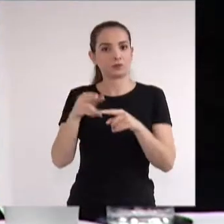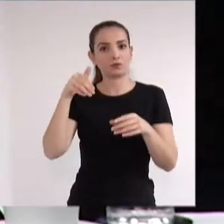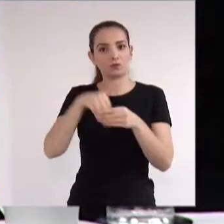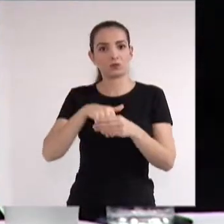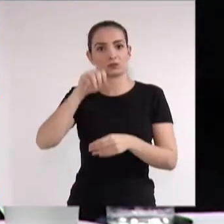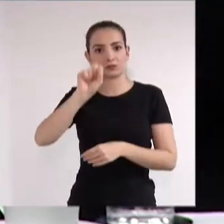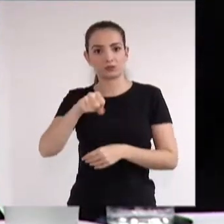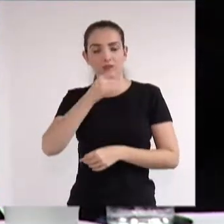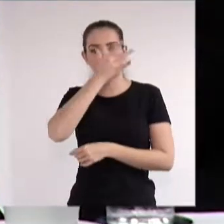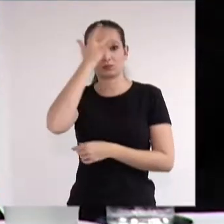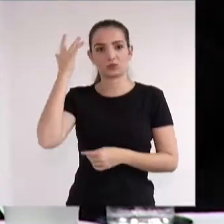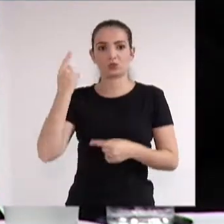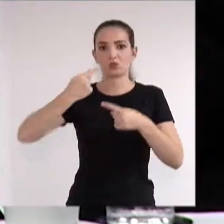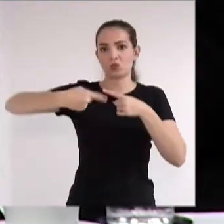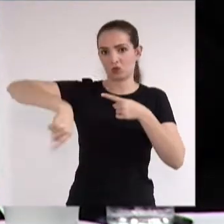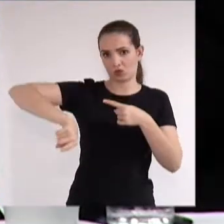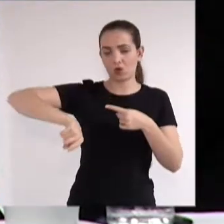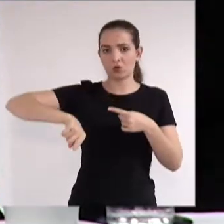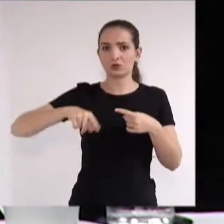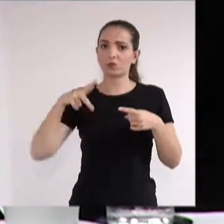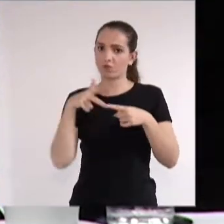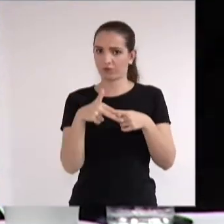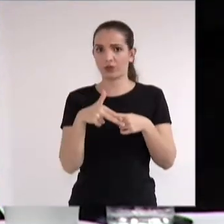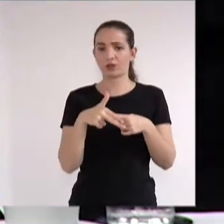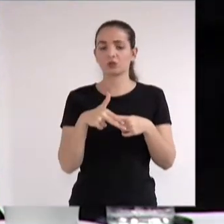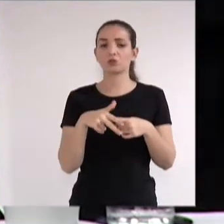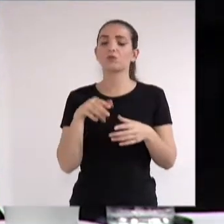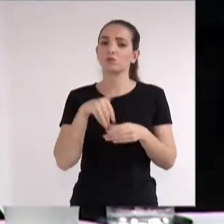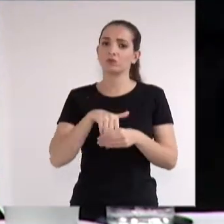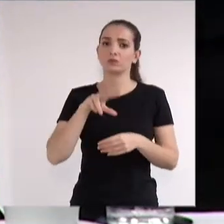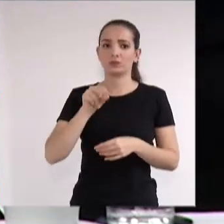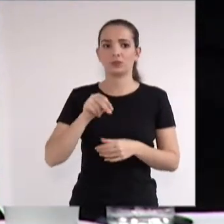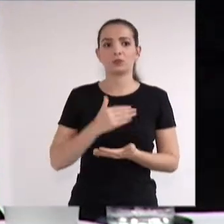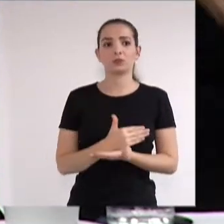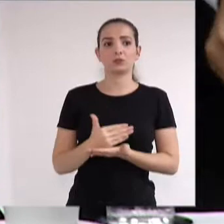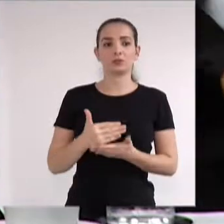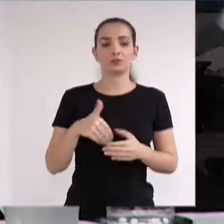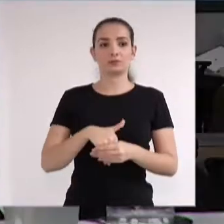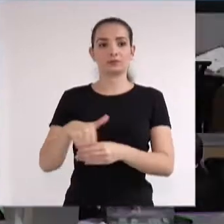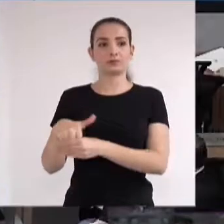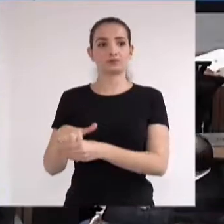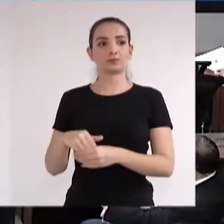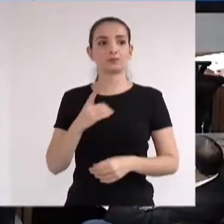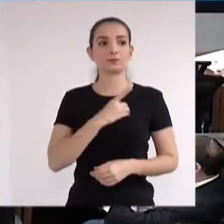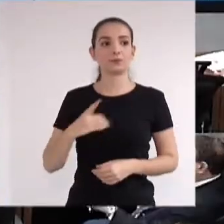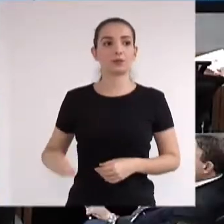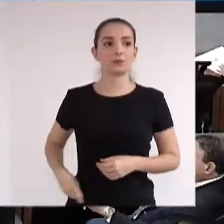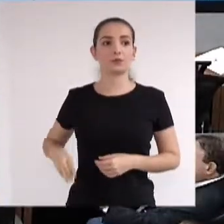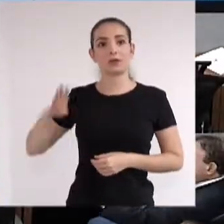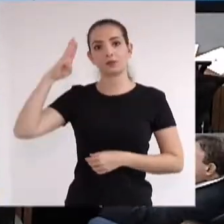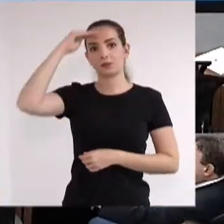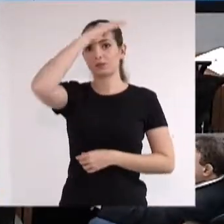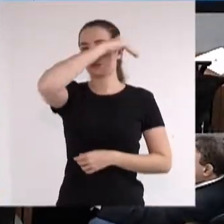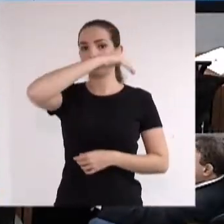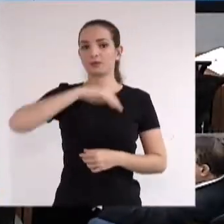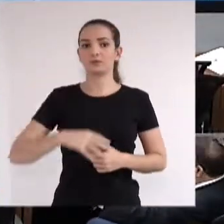votar sim. Os que são pela rejeição devem votar não. Em votação. Deputado Beto Pereira.